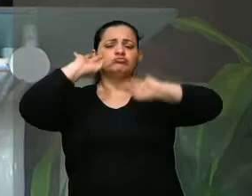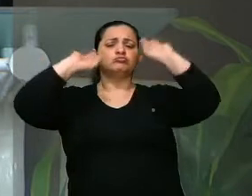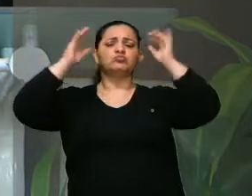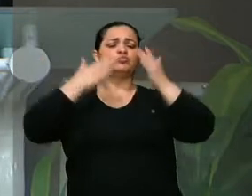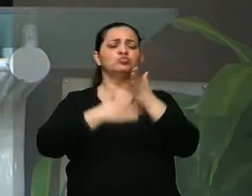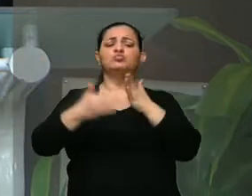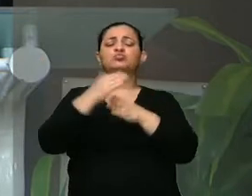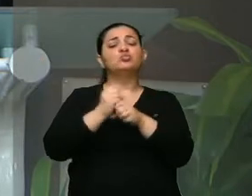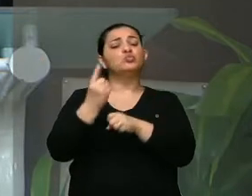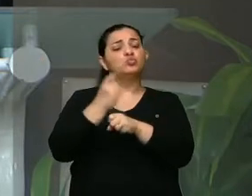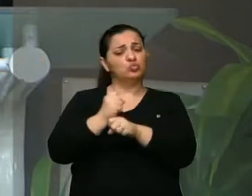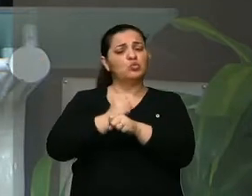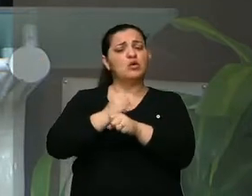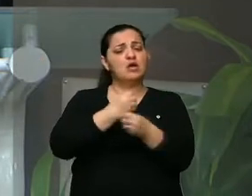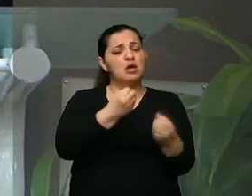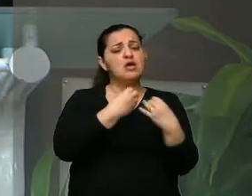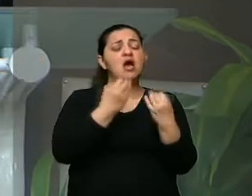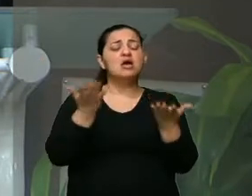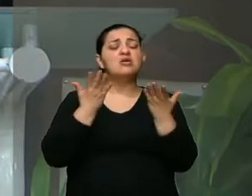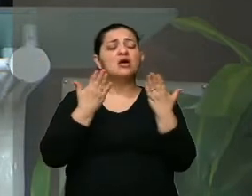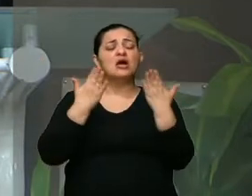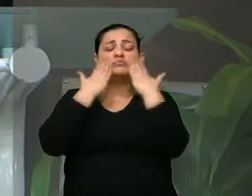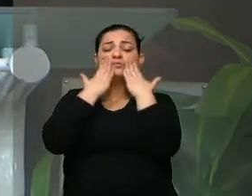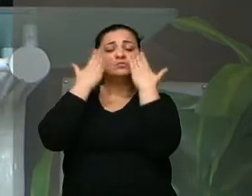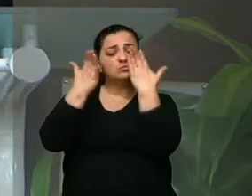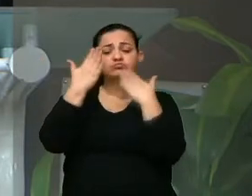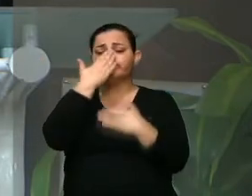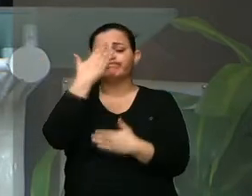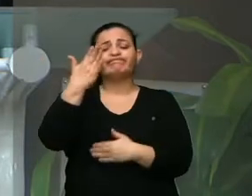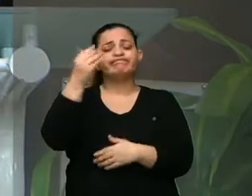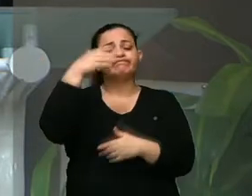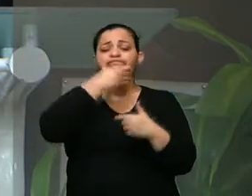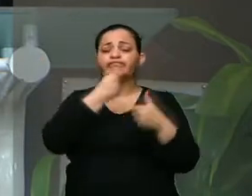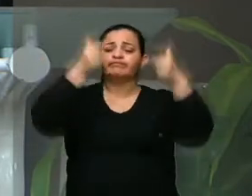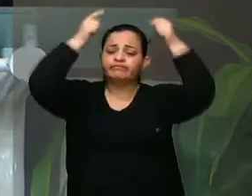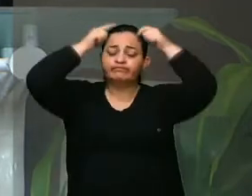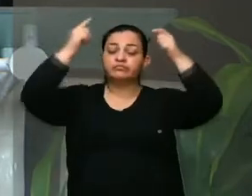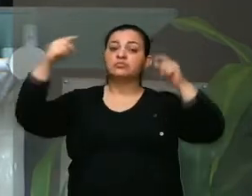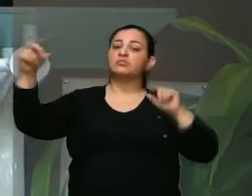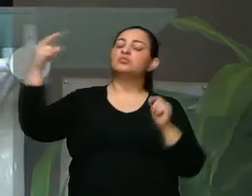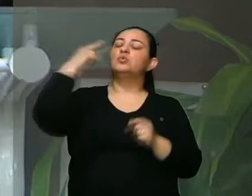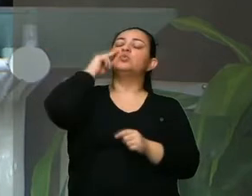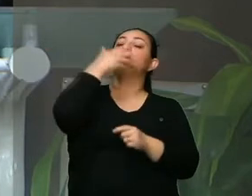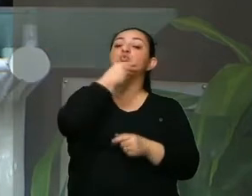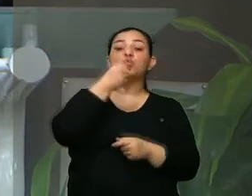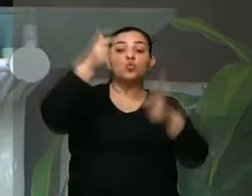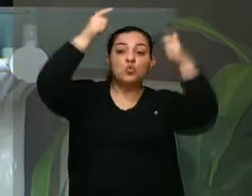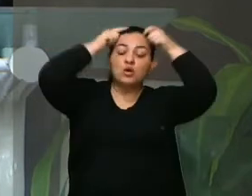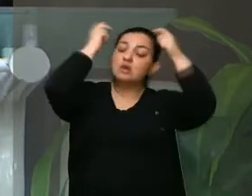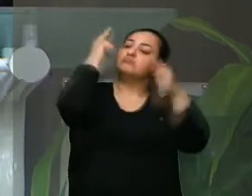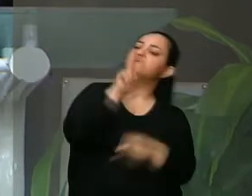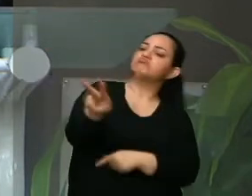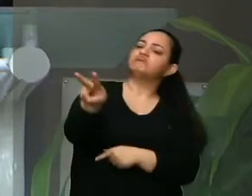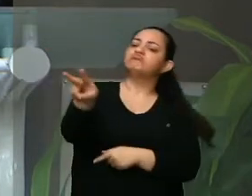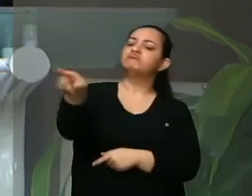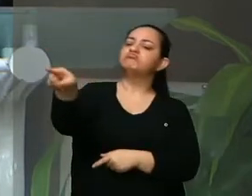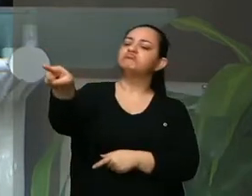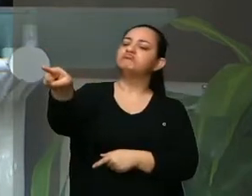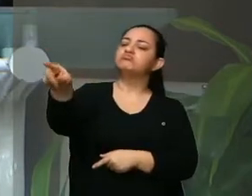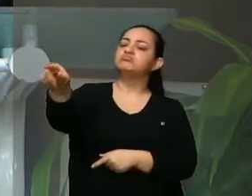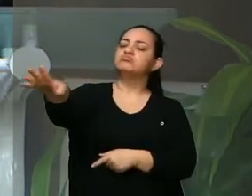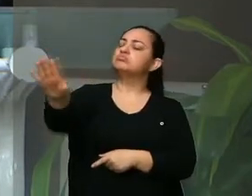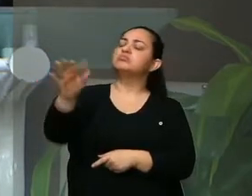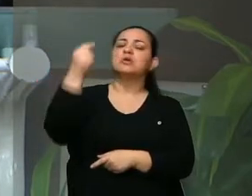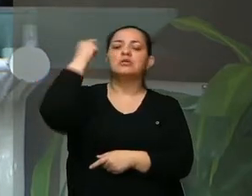não durante o ano é assim que eu quero chegar durante o rei quando rebateu os olhos nela ele já escolheu não